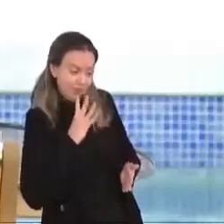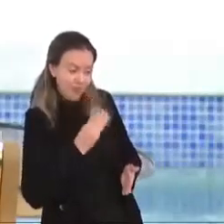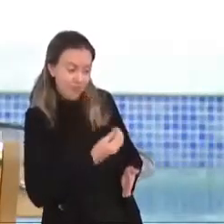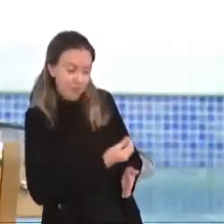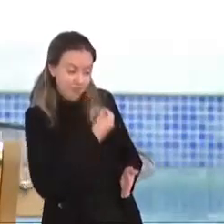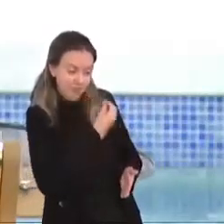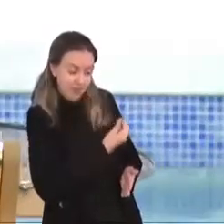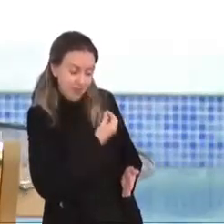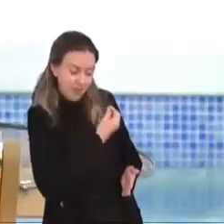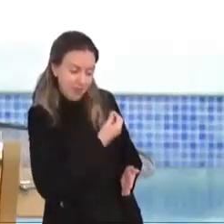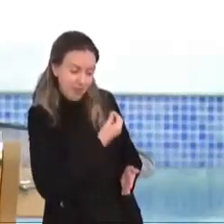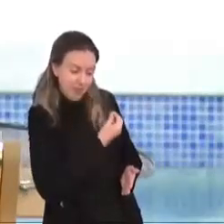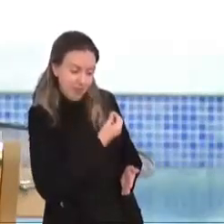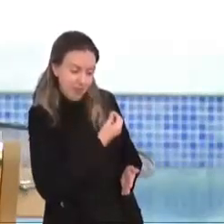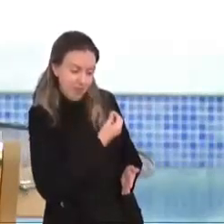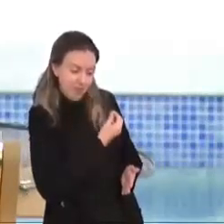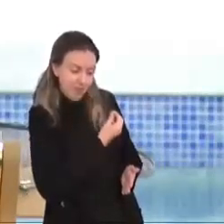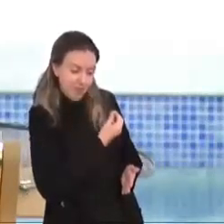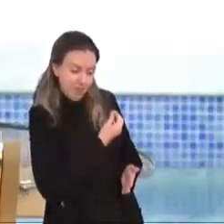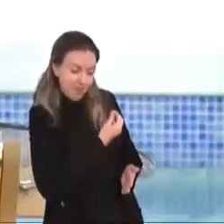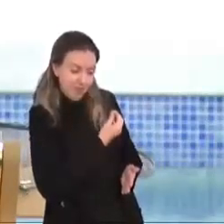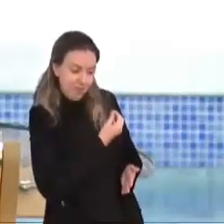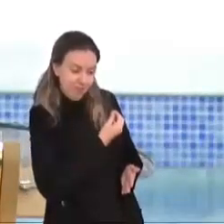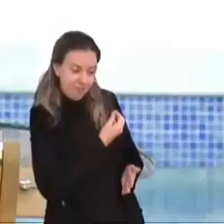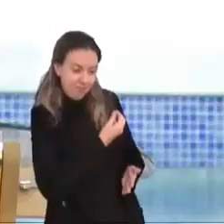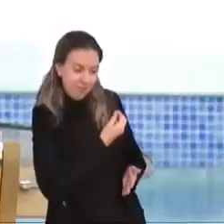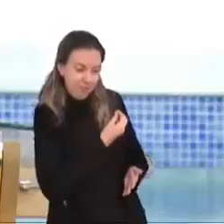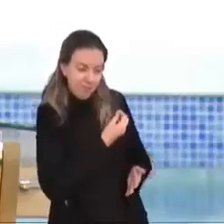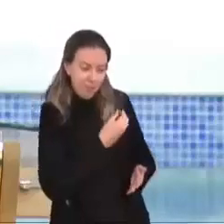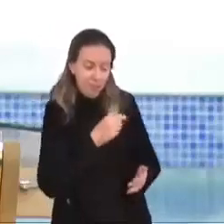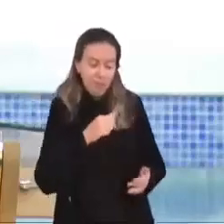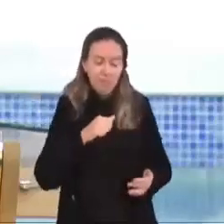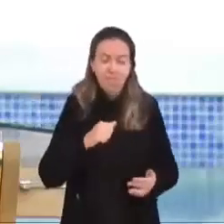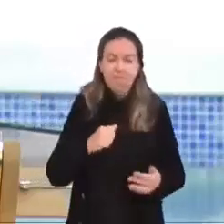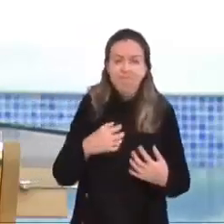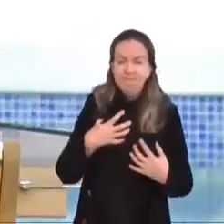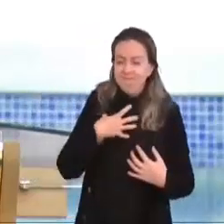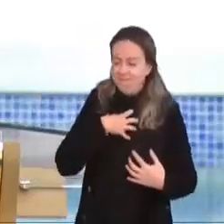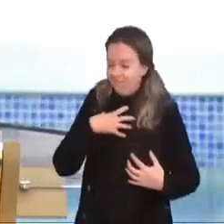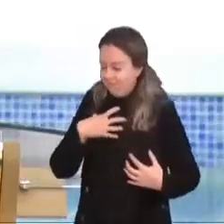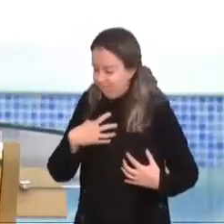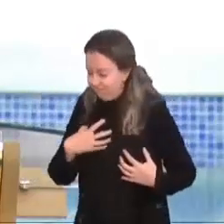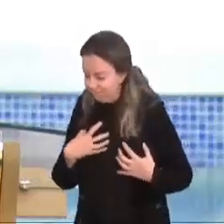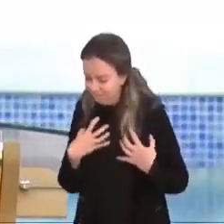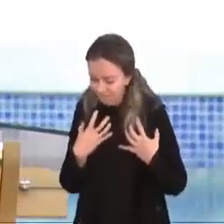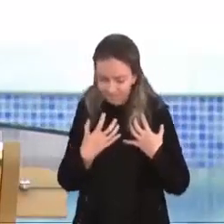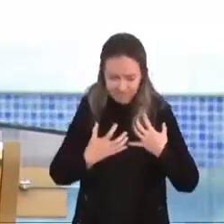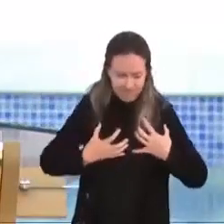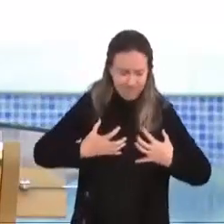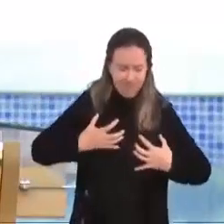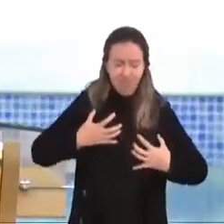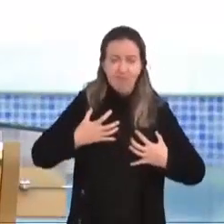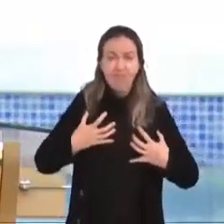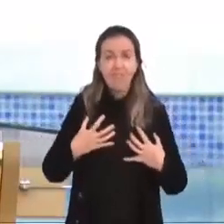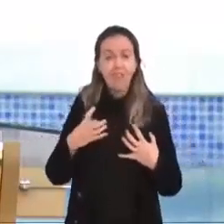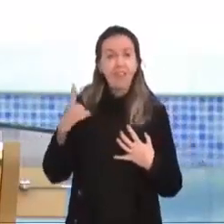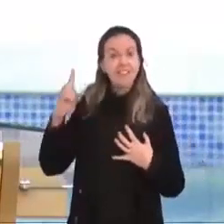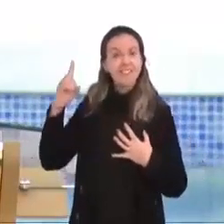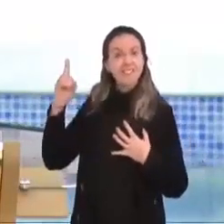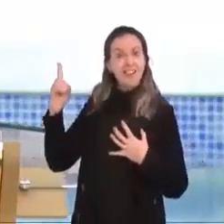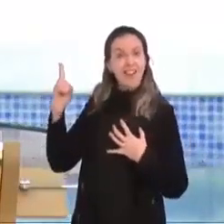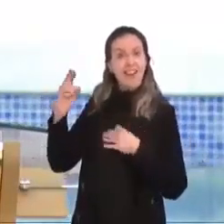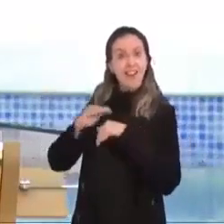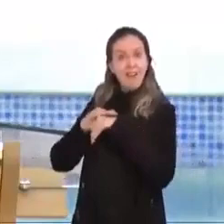cadeia, o profeta estava encarcerado, e é lá que ele ouve estas palavras